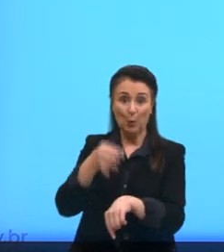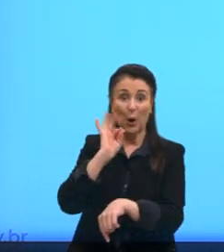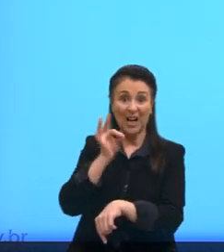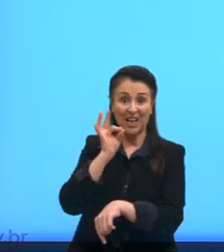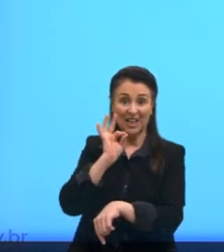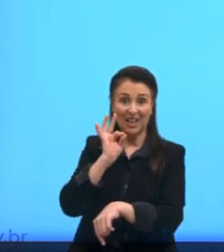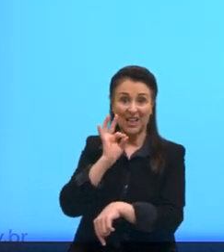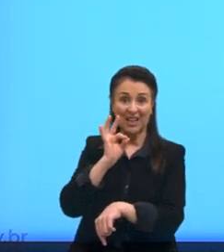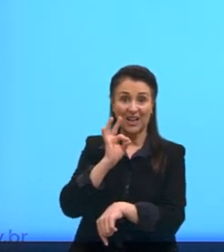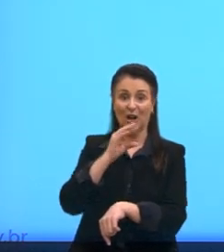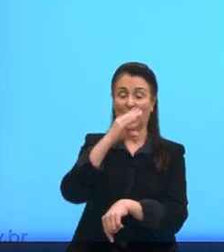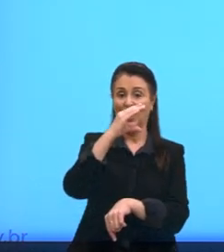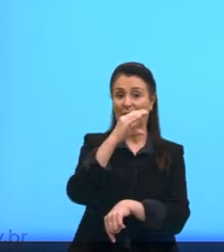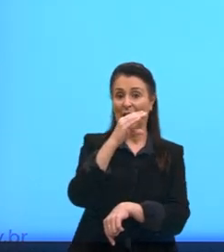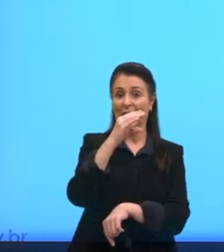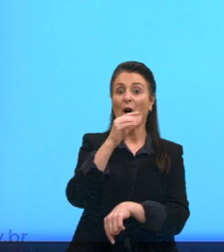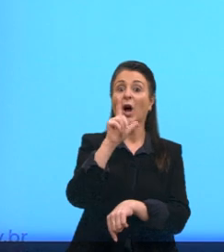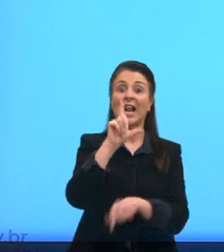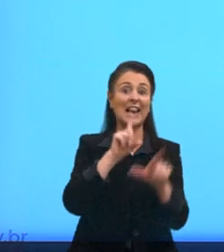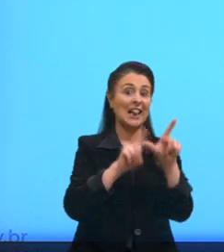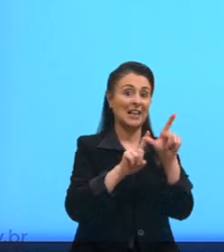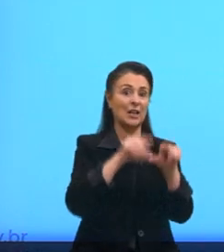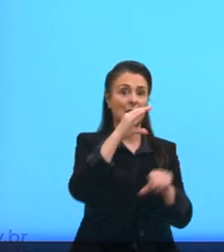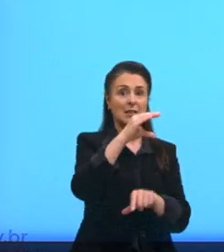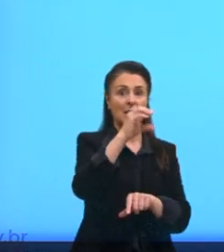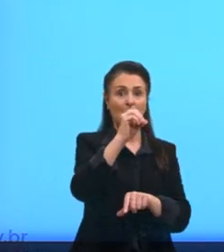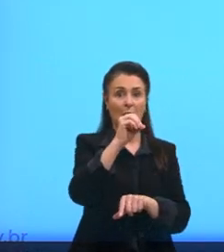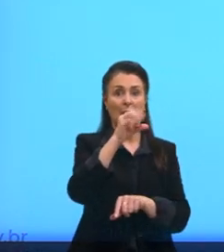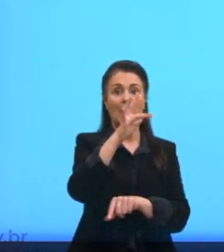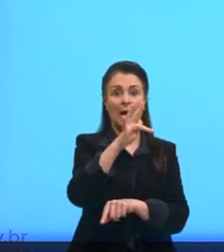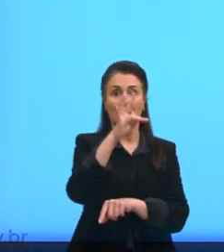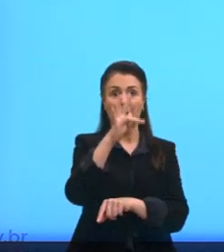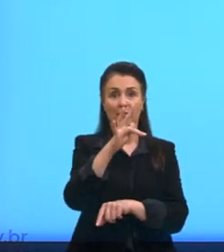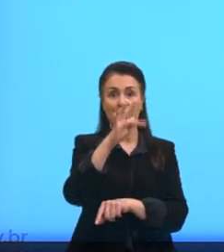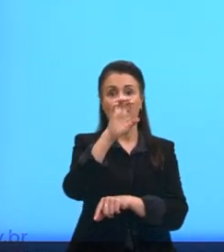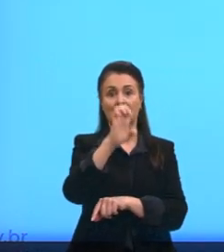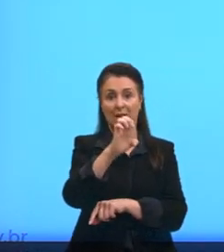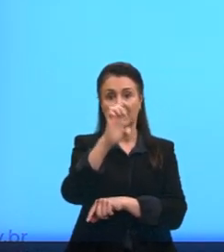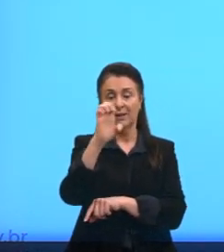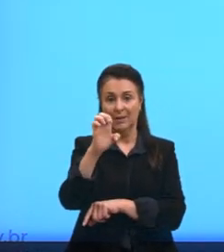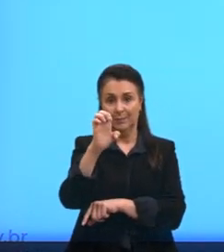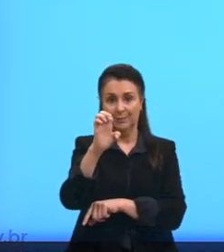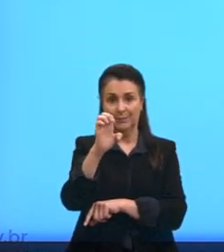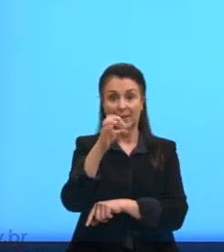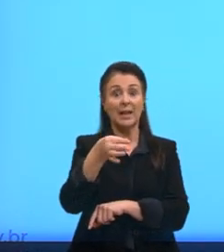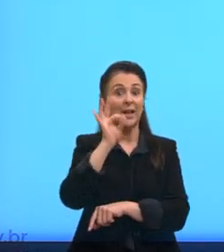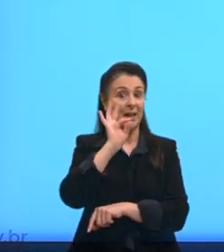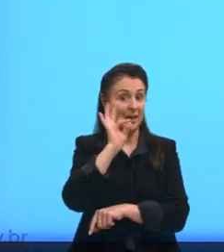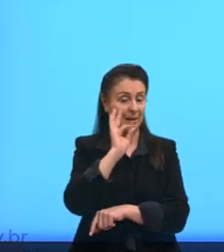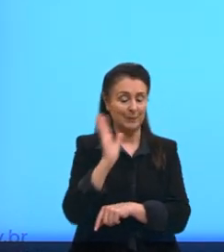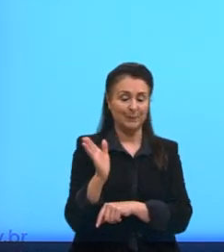kalf Bull soletrar cê o f e